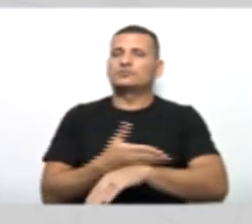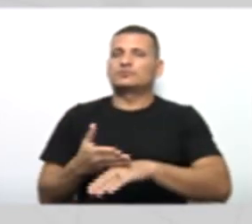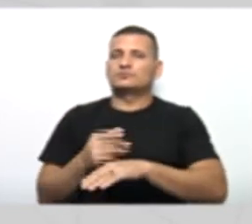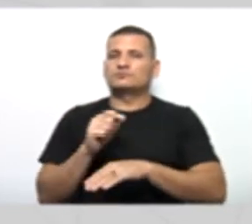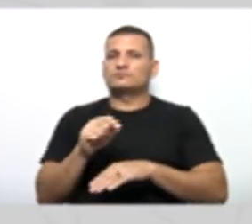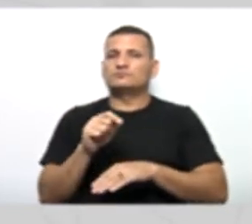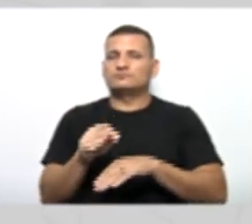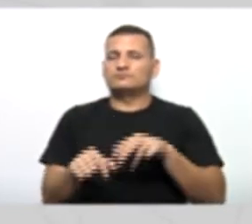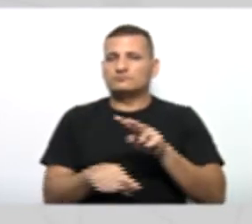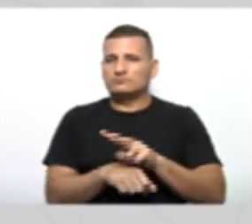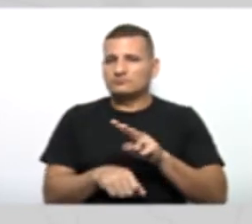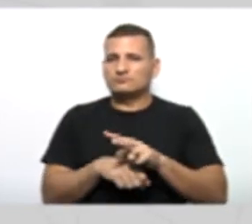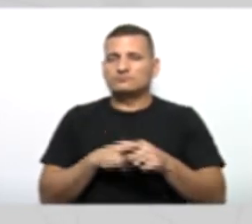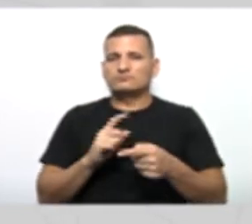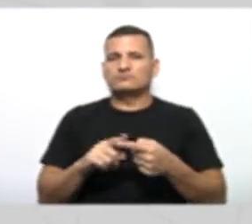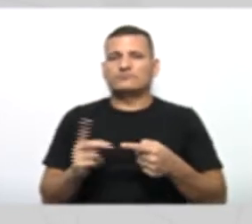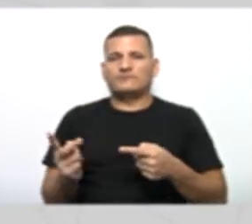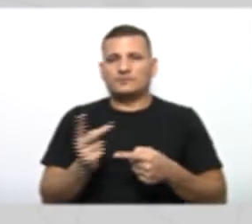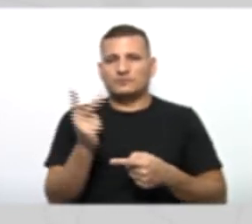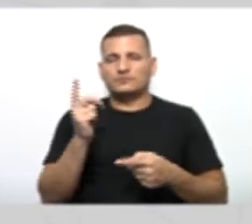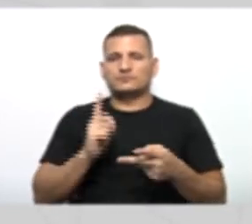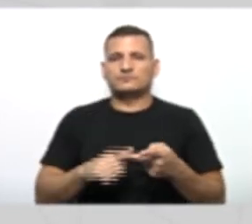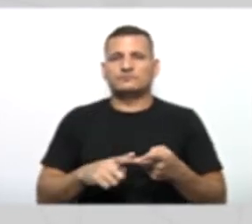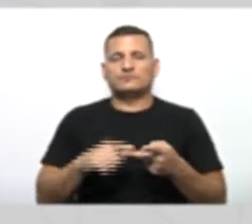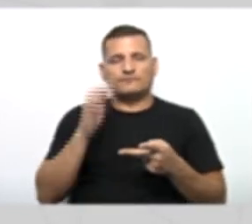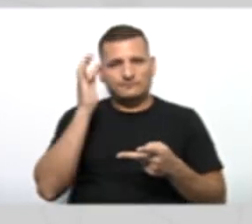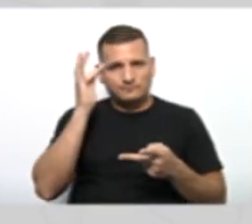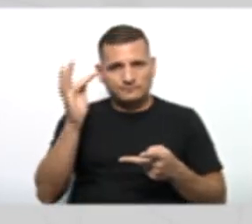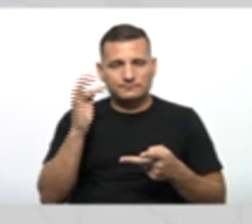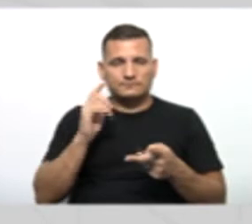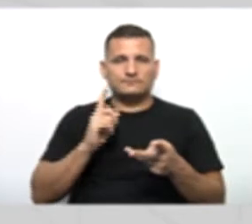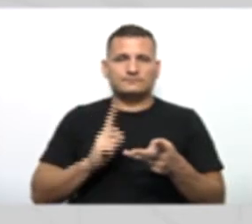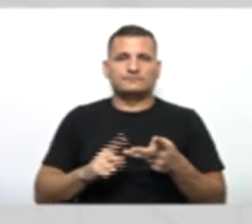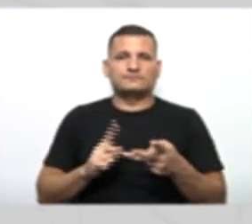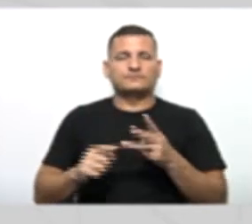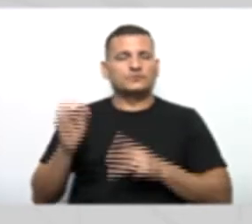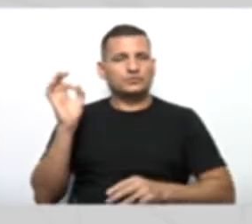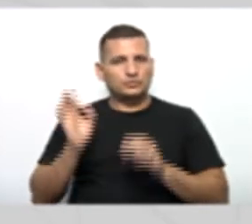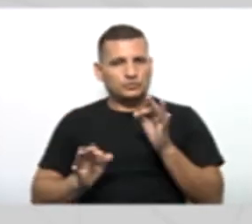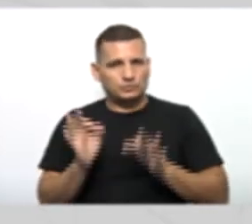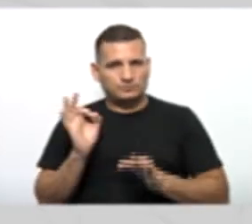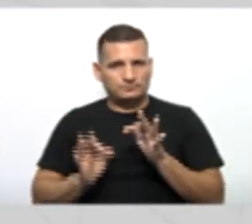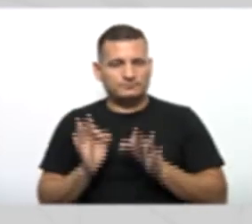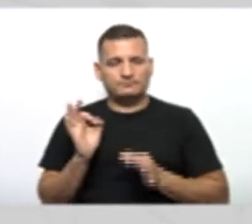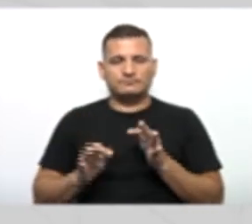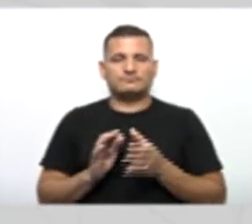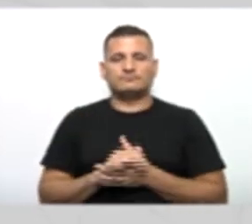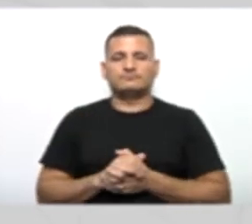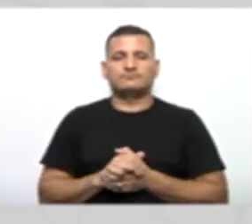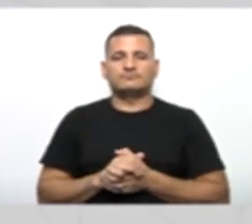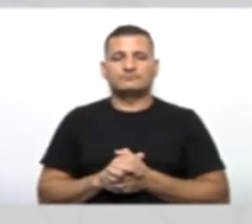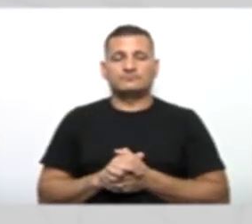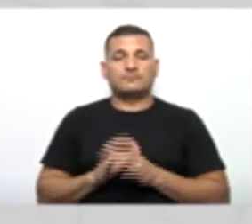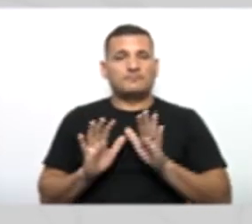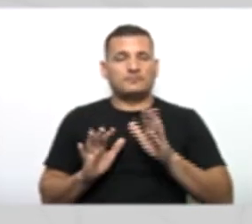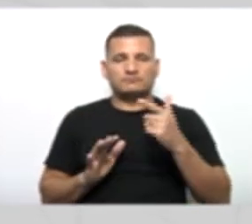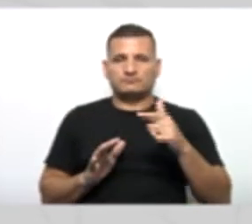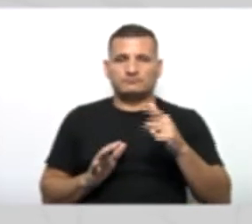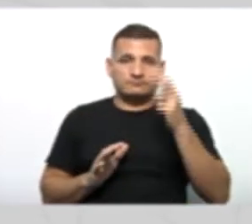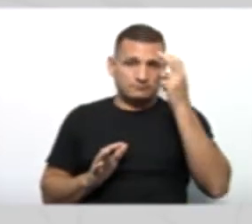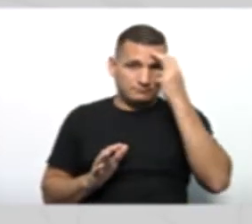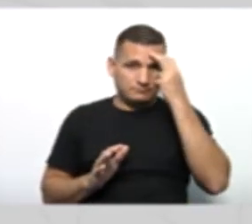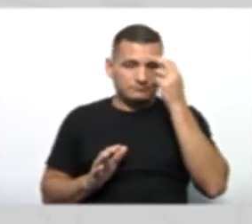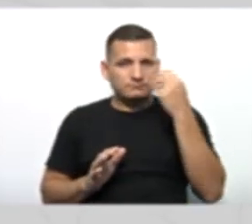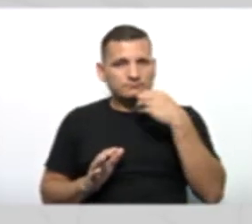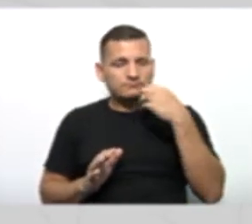por valores como fidelidade e justiça não é mais uma vez não existe cultura fraca